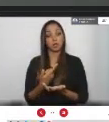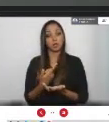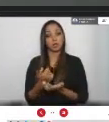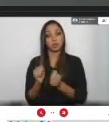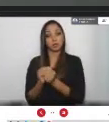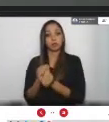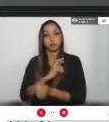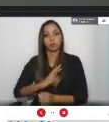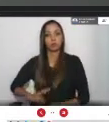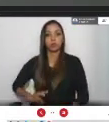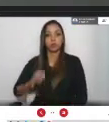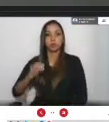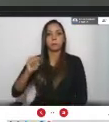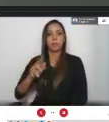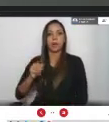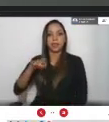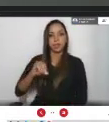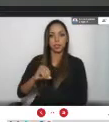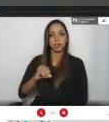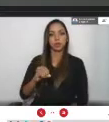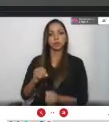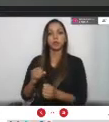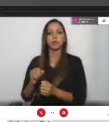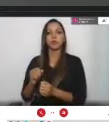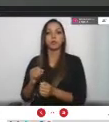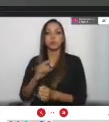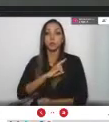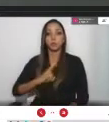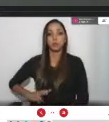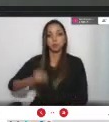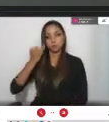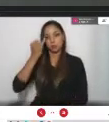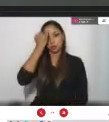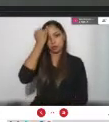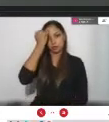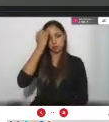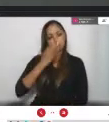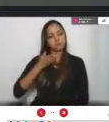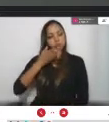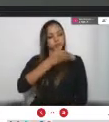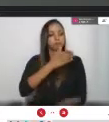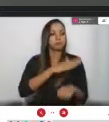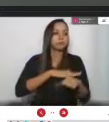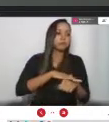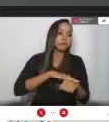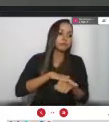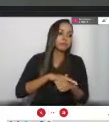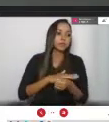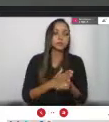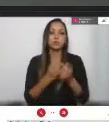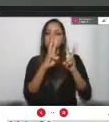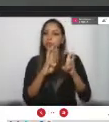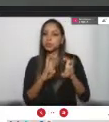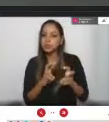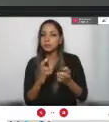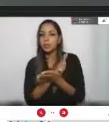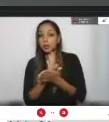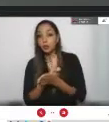Marquinho da Climé, vereador Irani, tivemos lá para conversar sobre algumas questões, inclusive levantadas aqui por alguns dos colegas